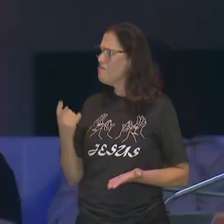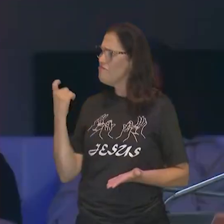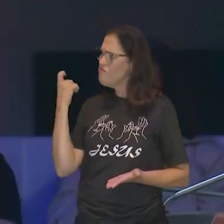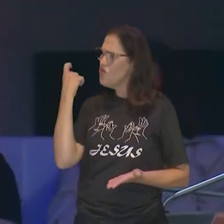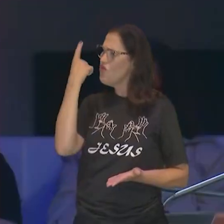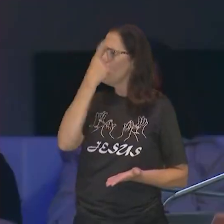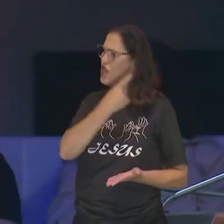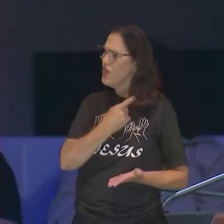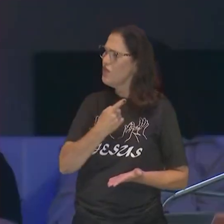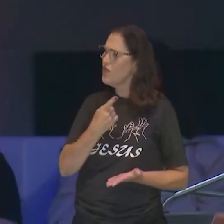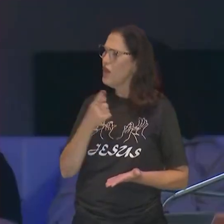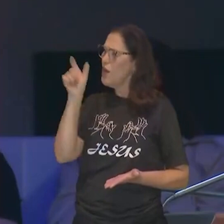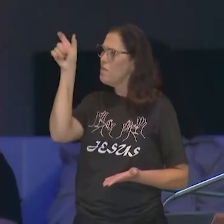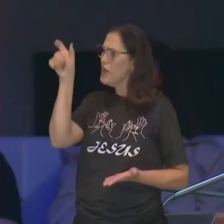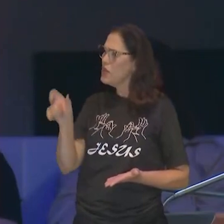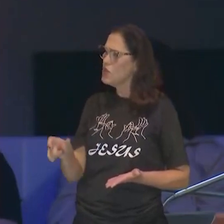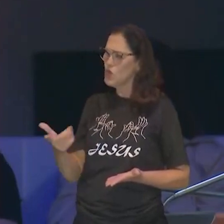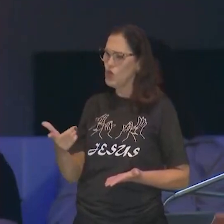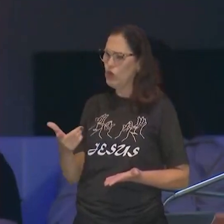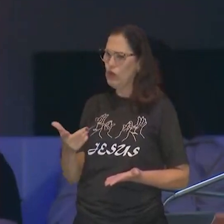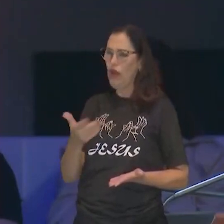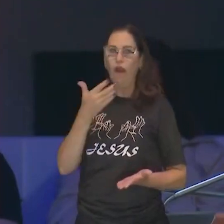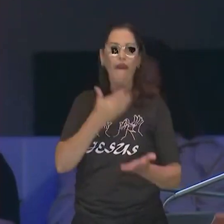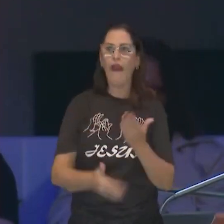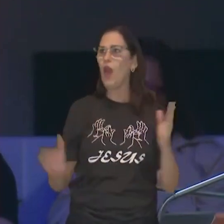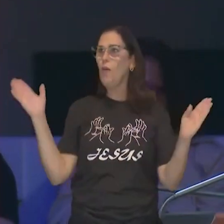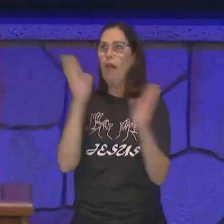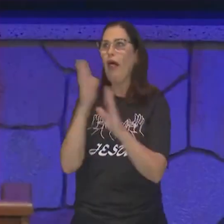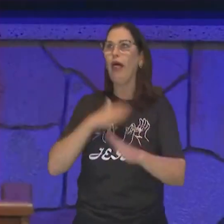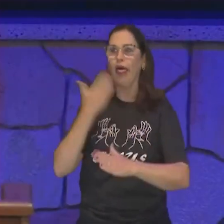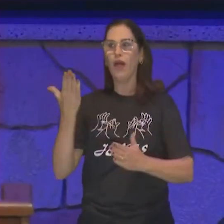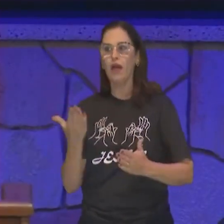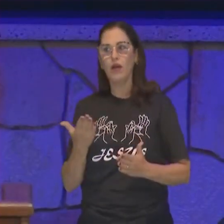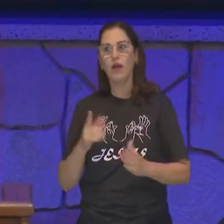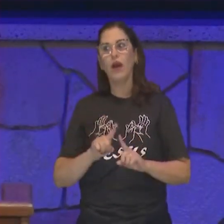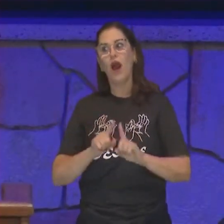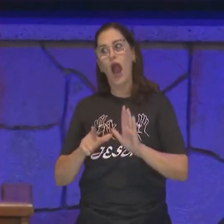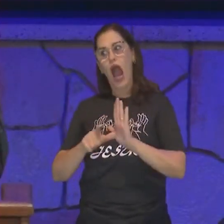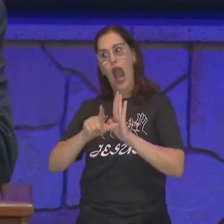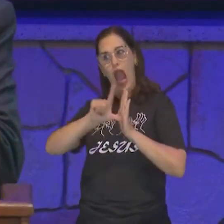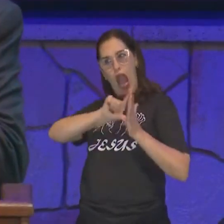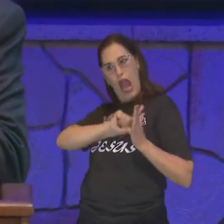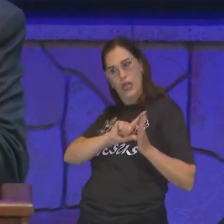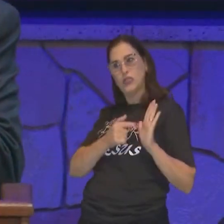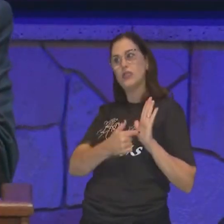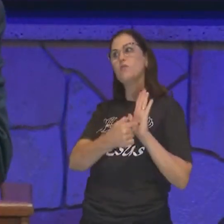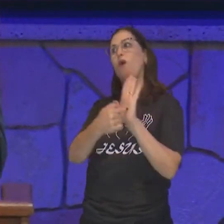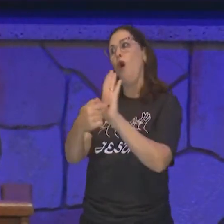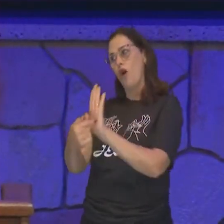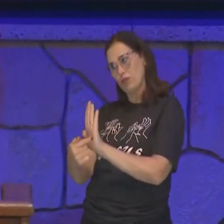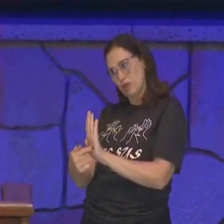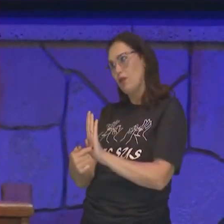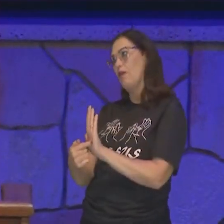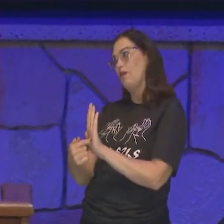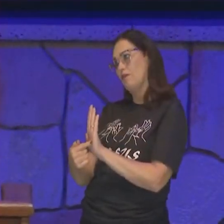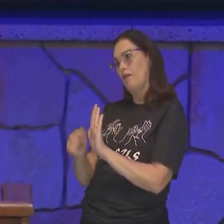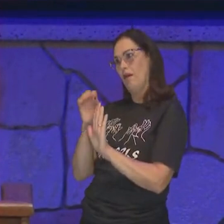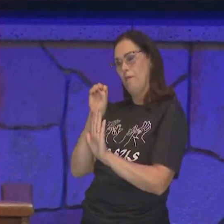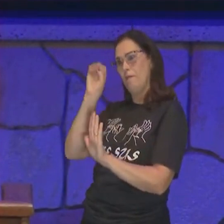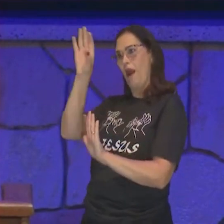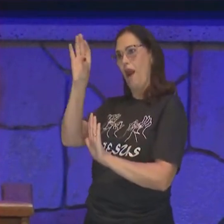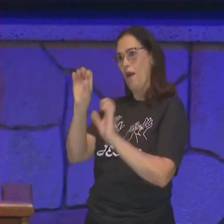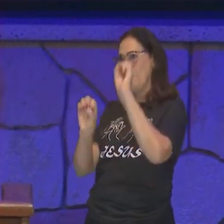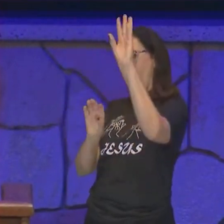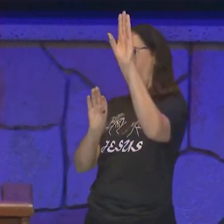dificilmente alguém cai de repente sem que alguns sinais amarelos acendam. Observem